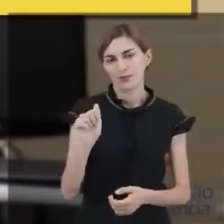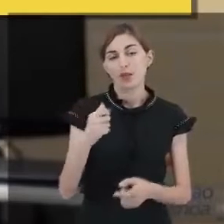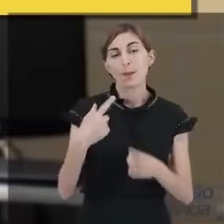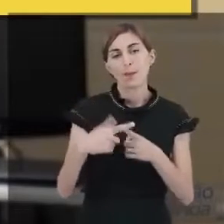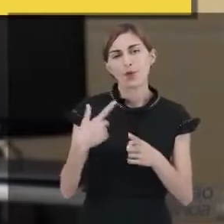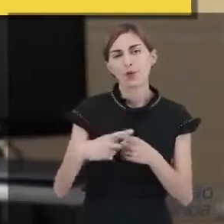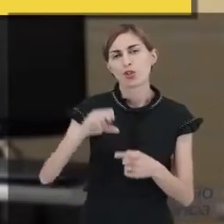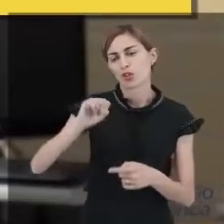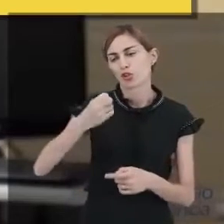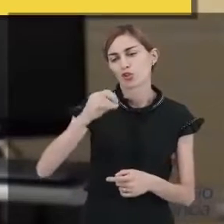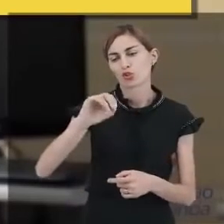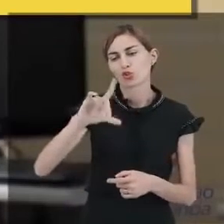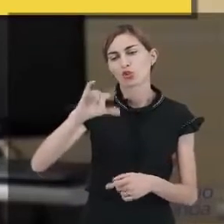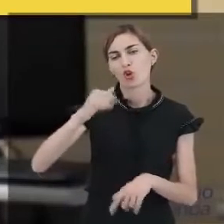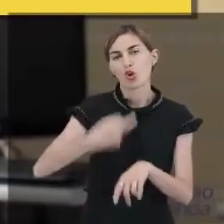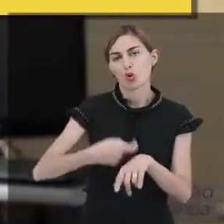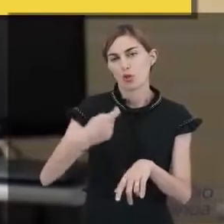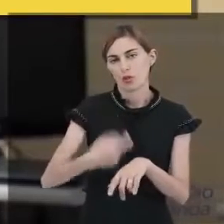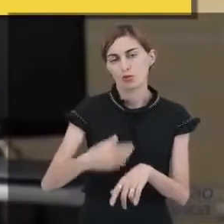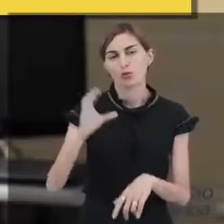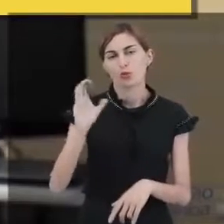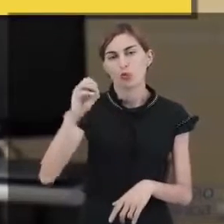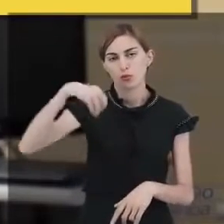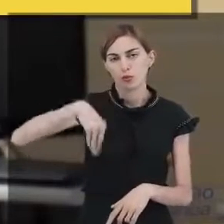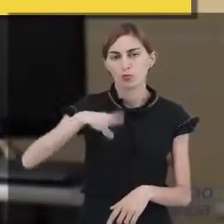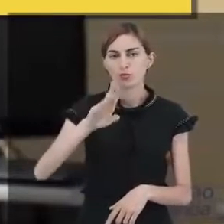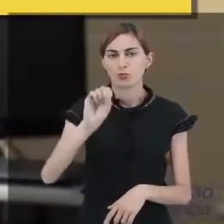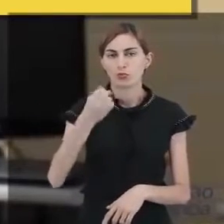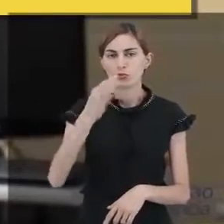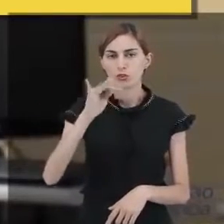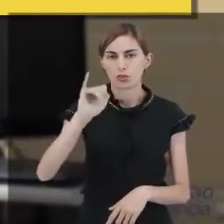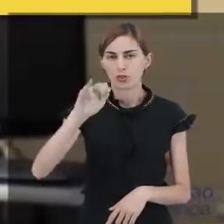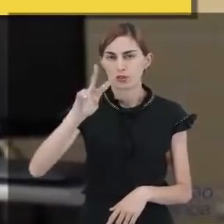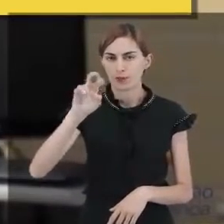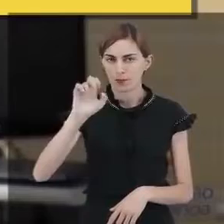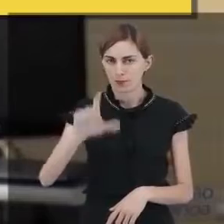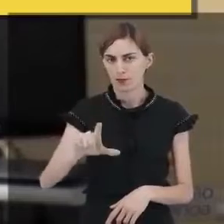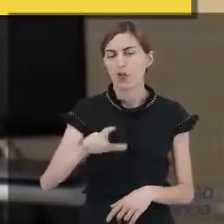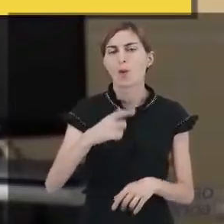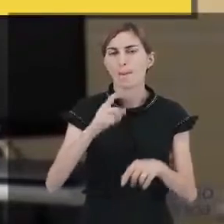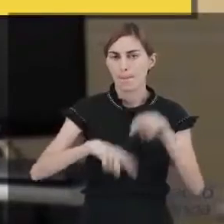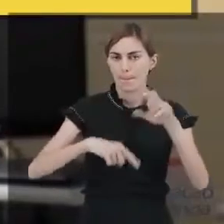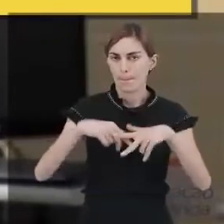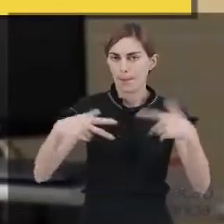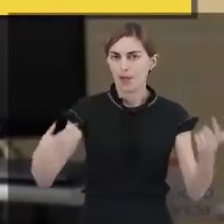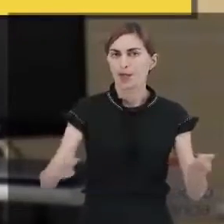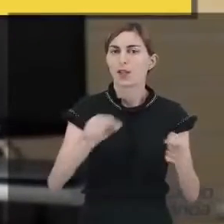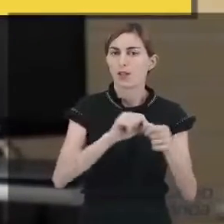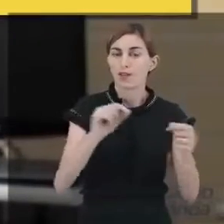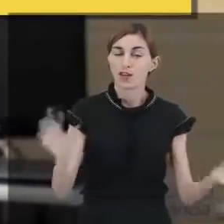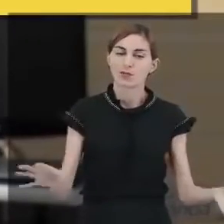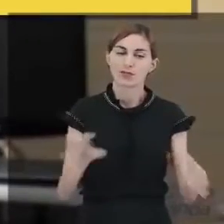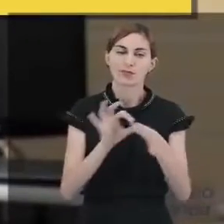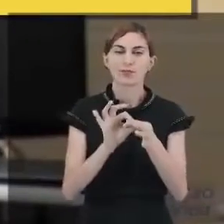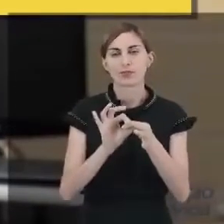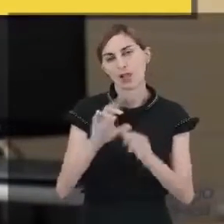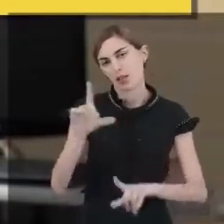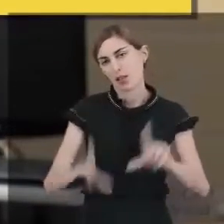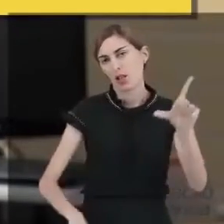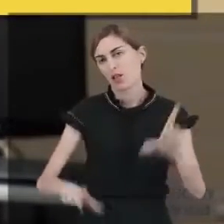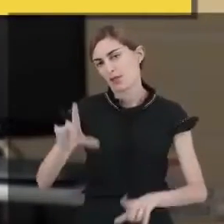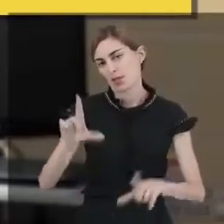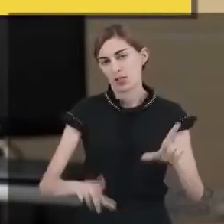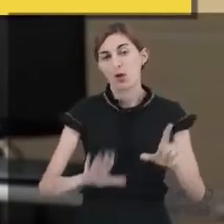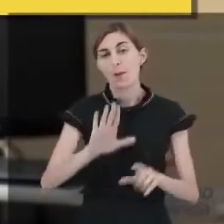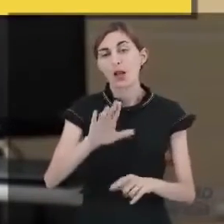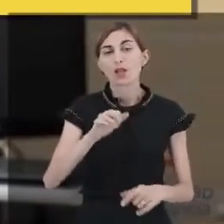são sólidos, materiais sólidos combustíveis, porque queima lá o material que faz a composição da televisão. Mas